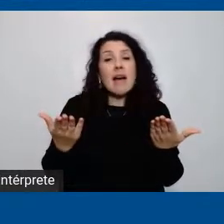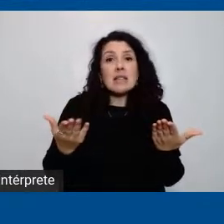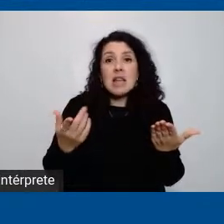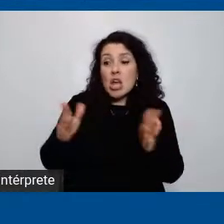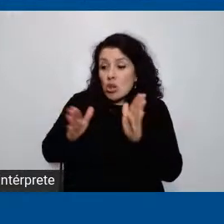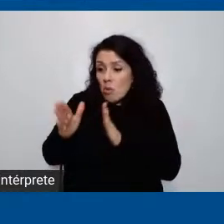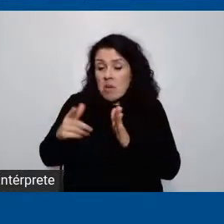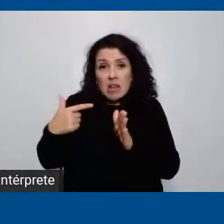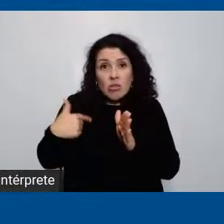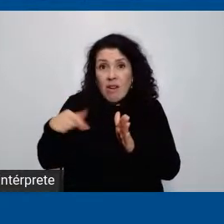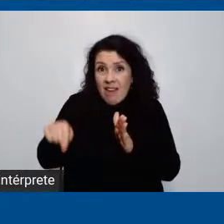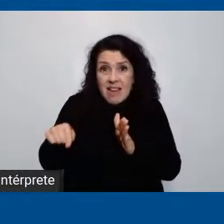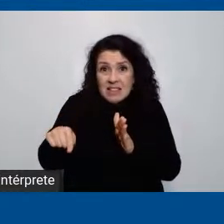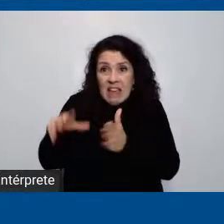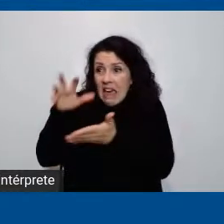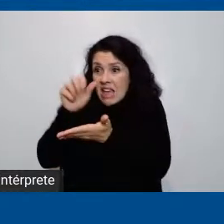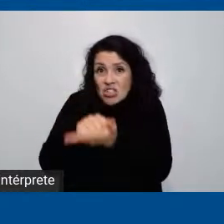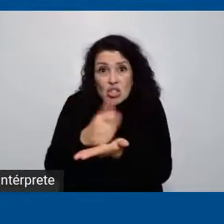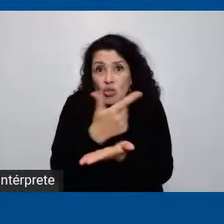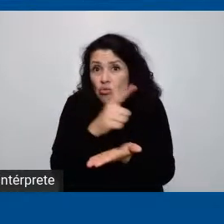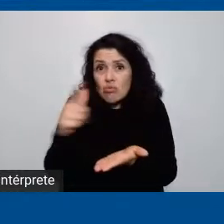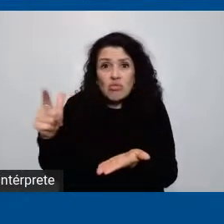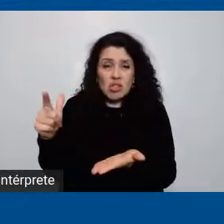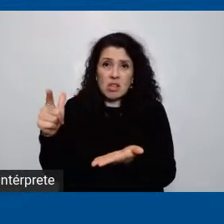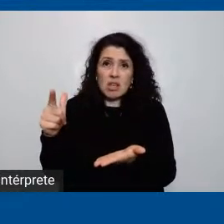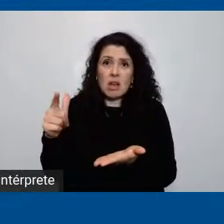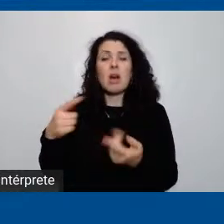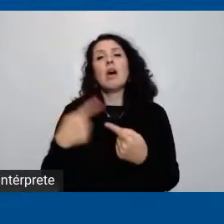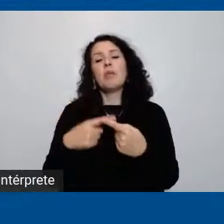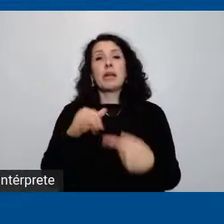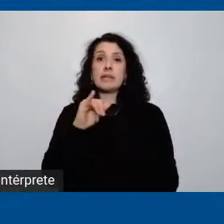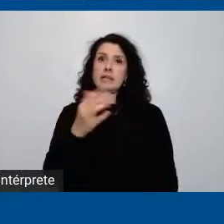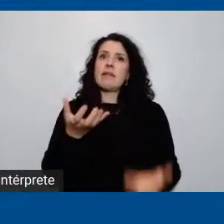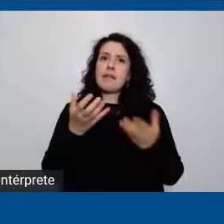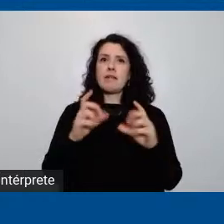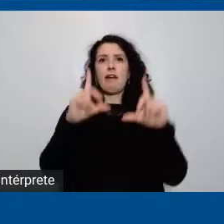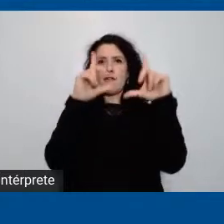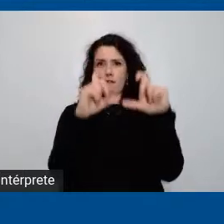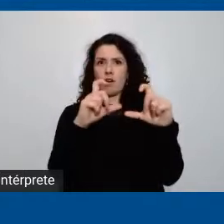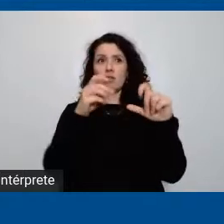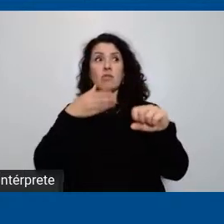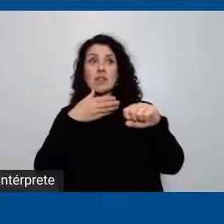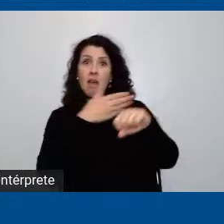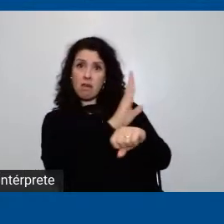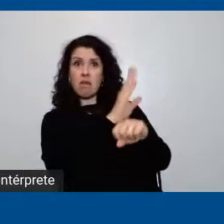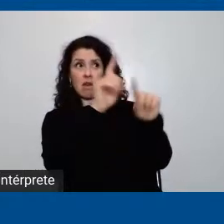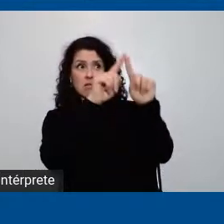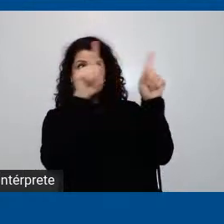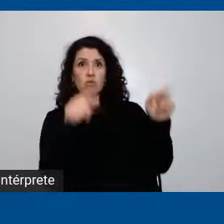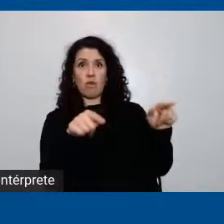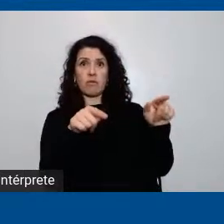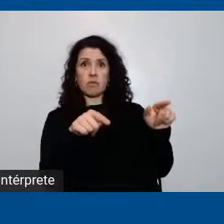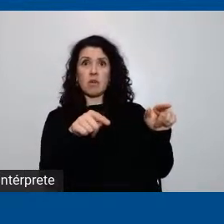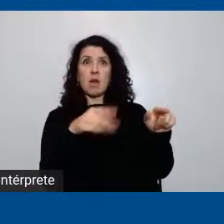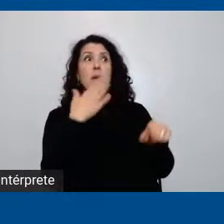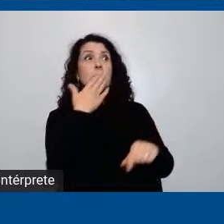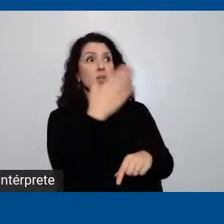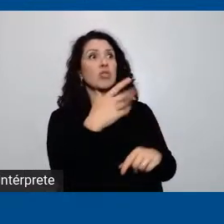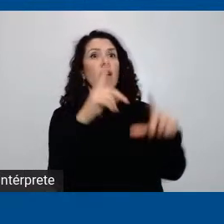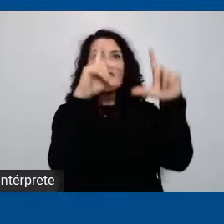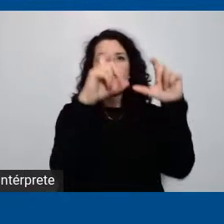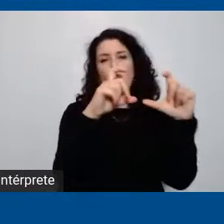aqui, porque você ia ao fotógrafo para se fazer fotografar, né? Ia ao estúdio. E,